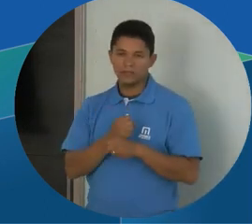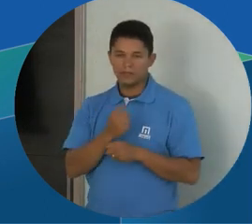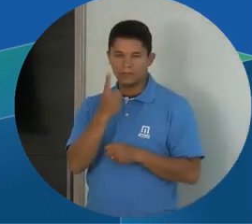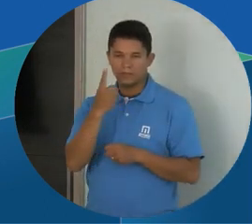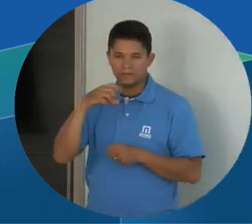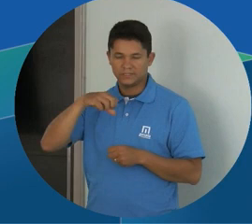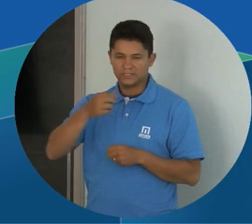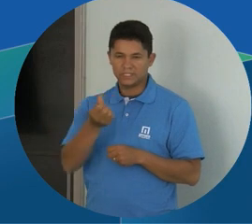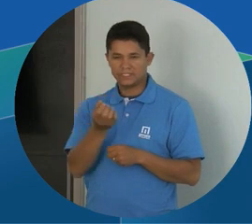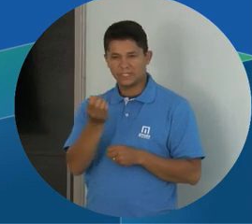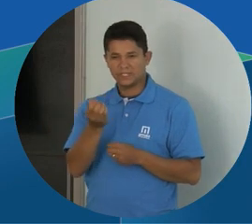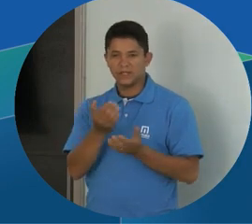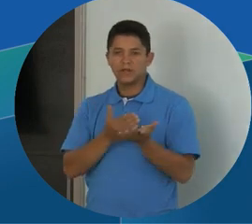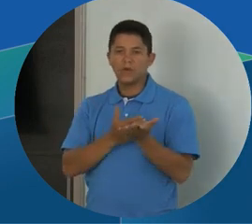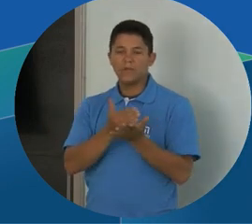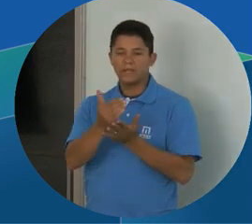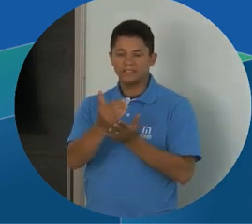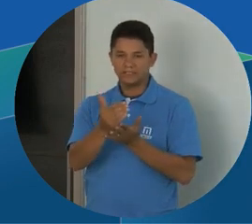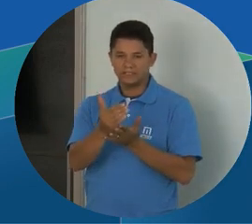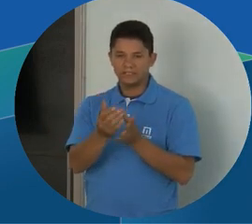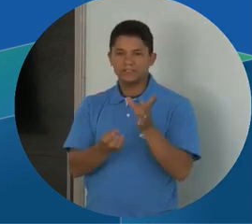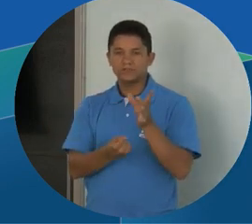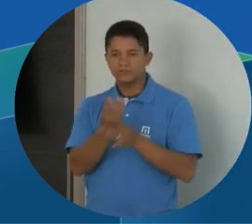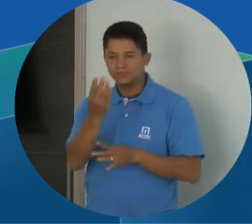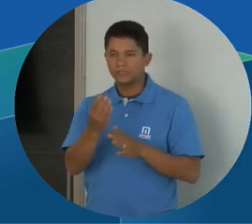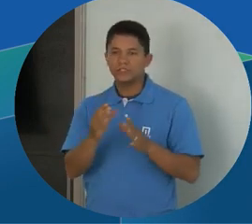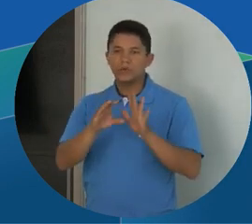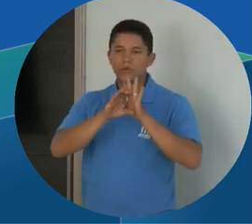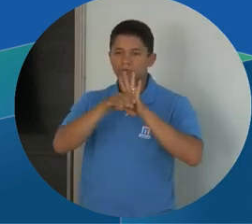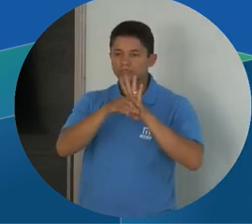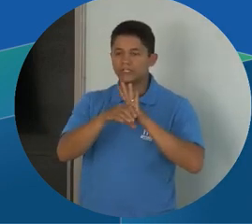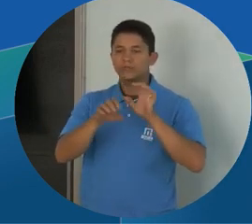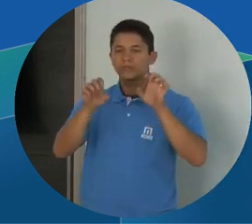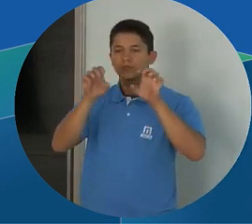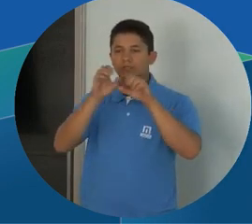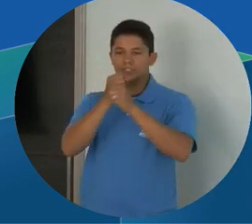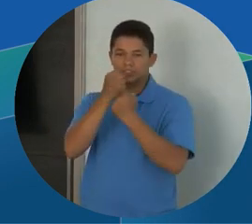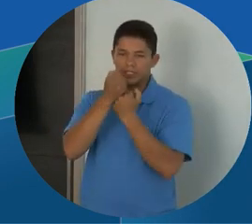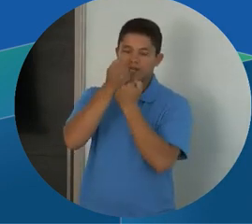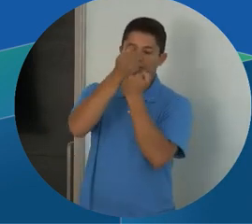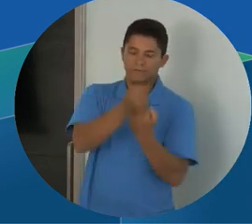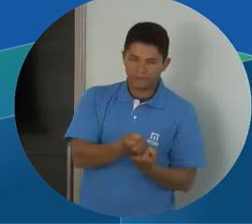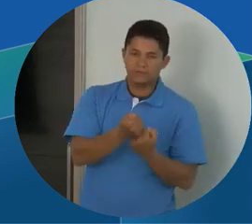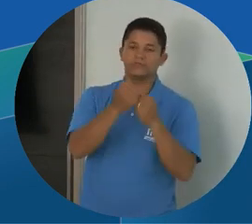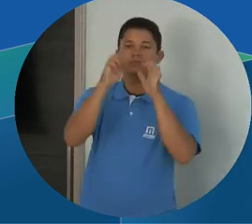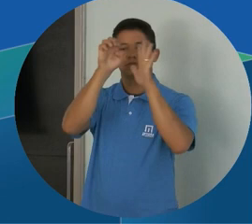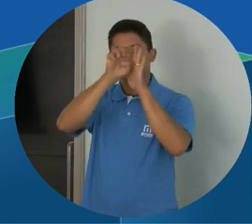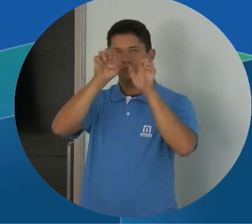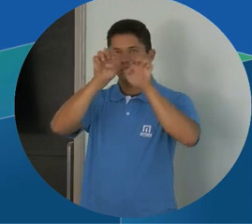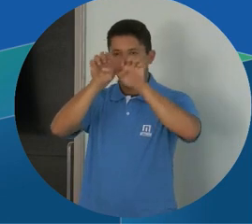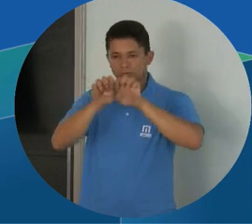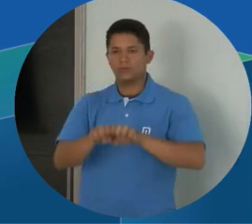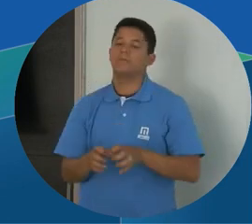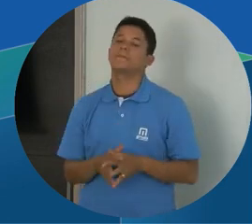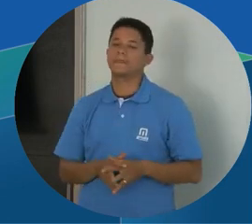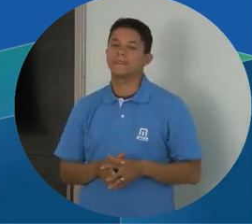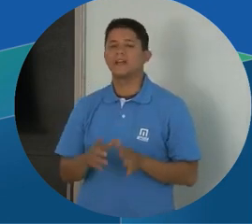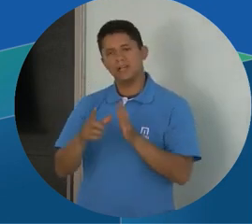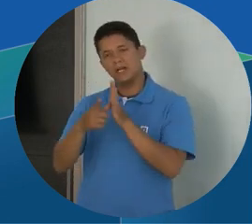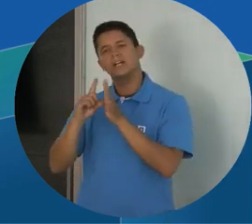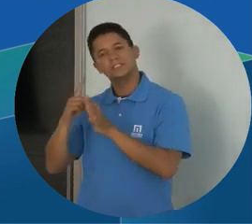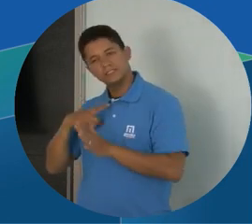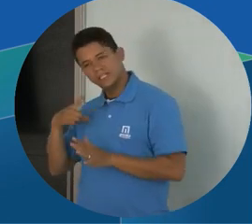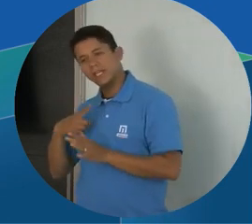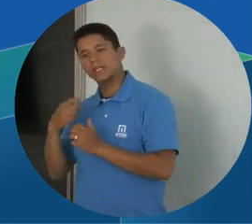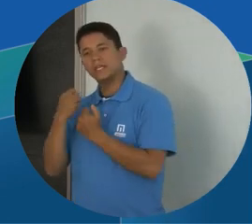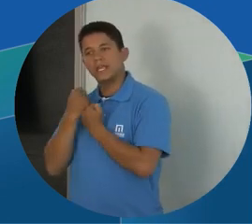o conceito de reforço estrutural, os primeiros estudos, as primeiras obras. É claro que antes disso havia reforço estrutural, né? As